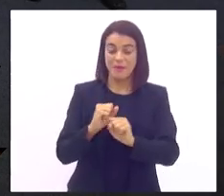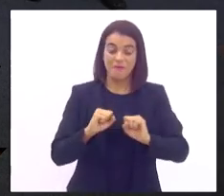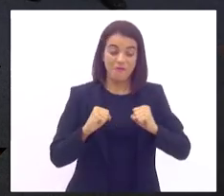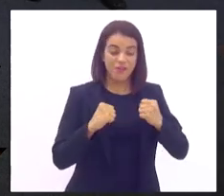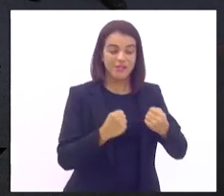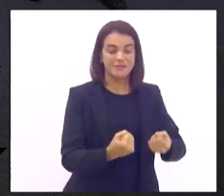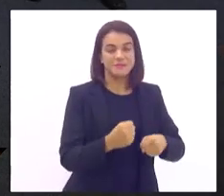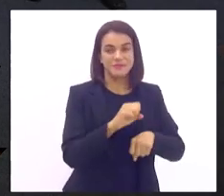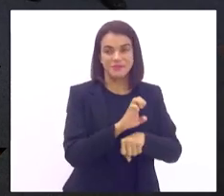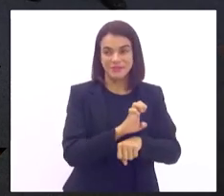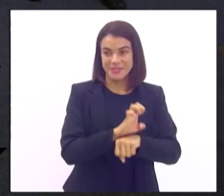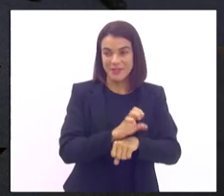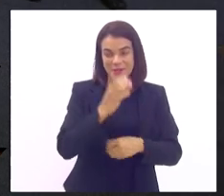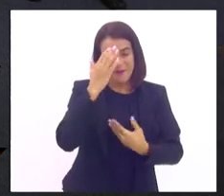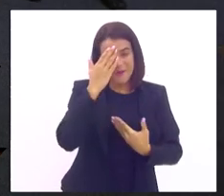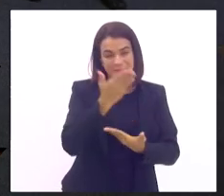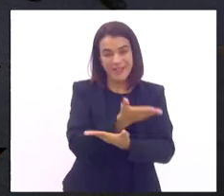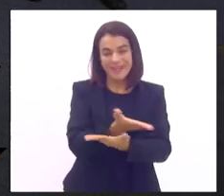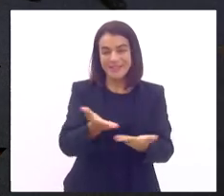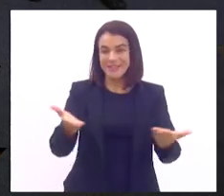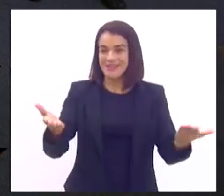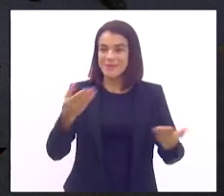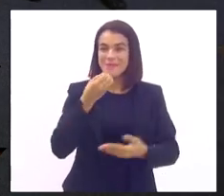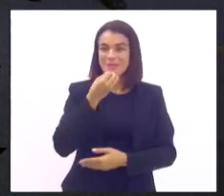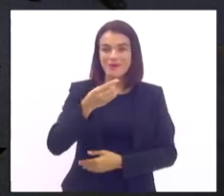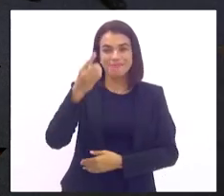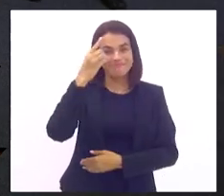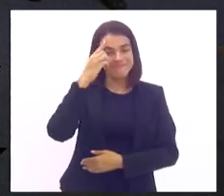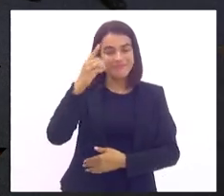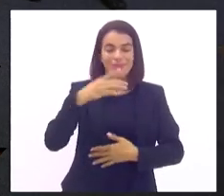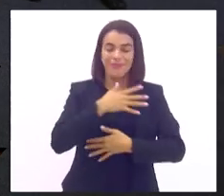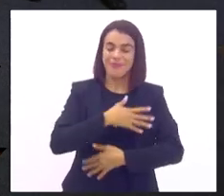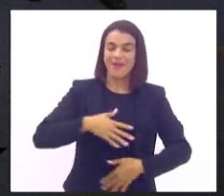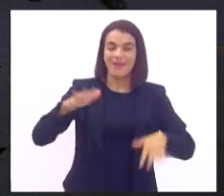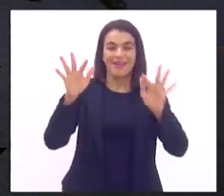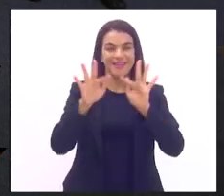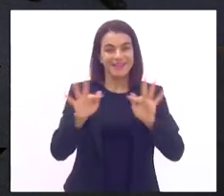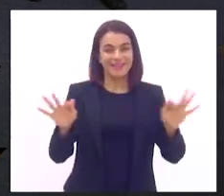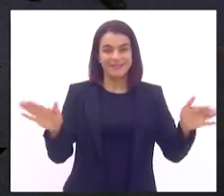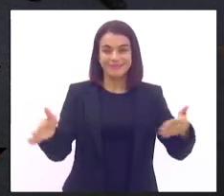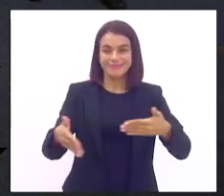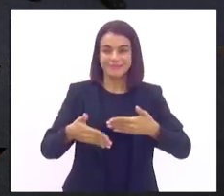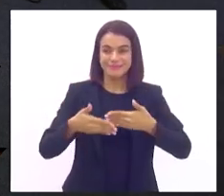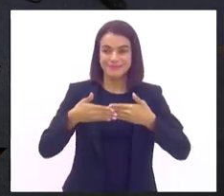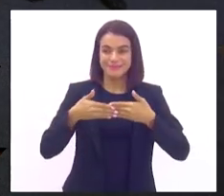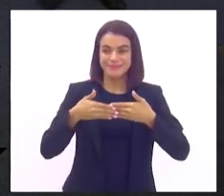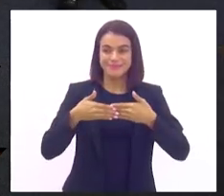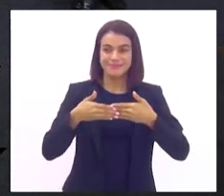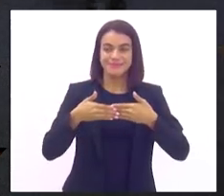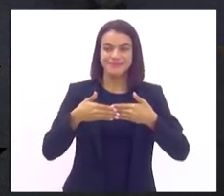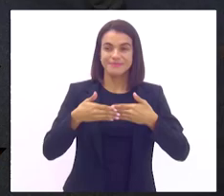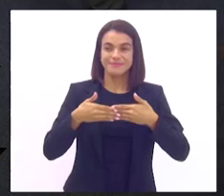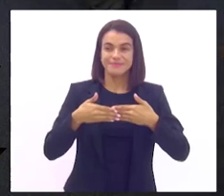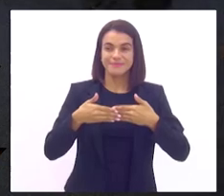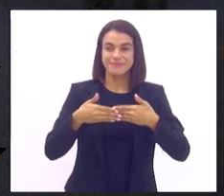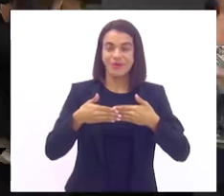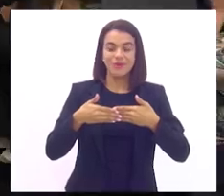do nosso Estado. Obrigado a todos, um bom dia, e foi uma alegria receber todos aqui. Declaro encerrado a sessão. Aplausos.